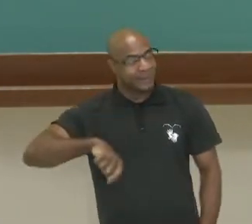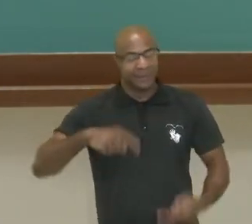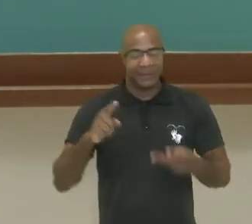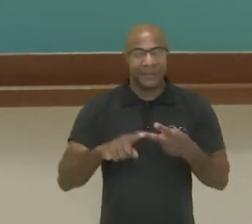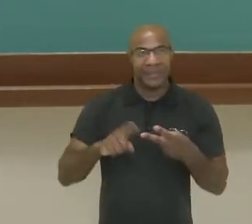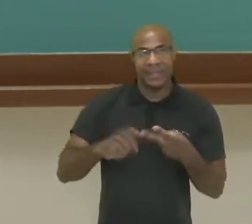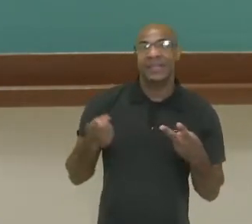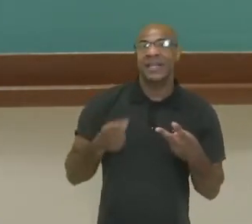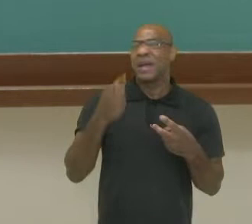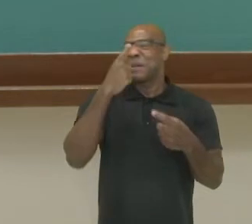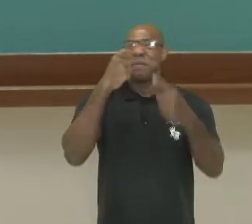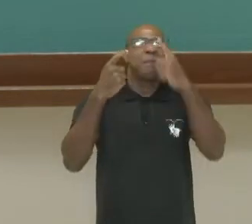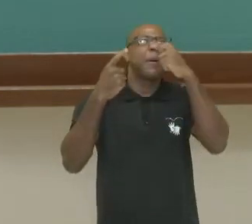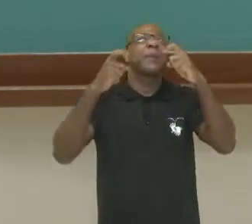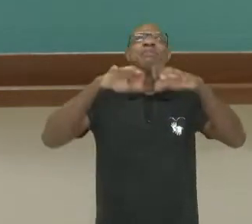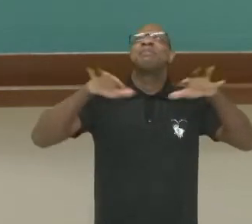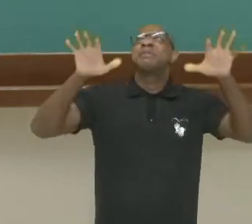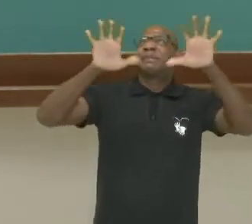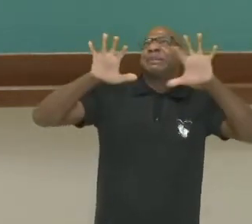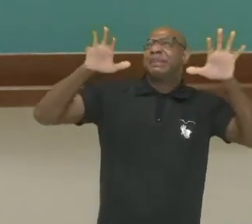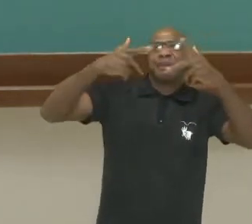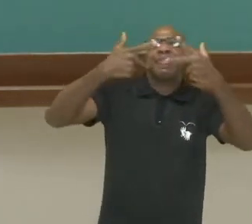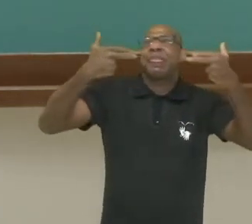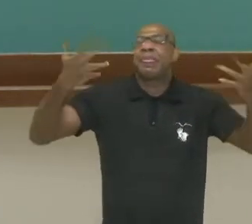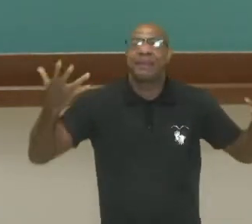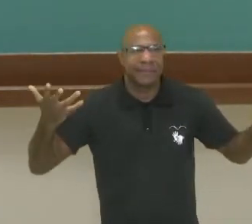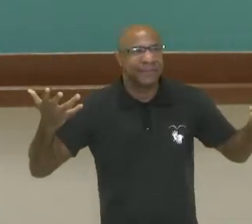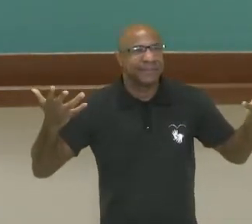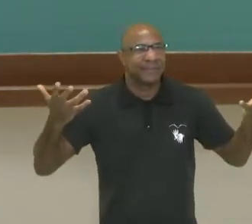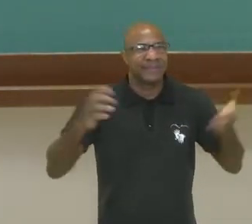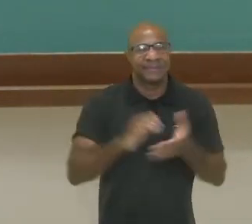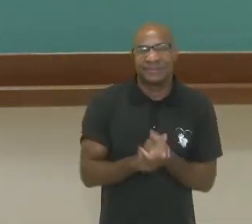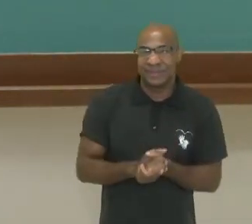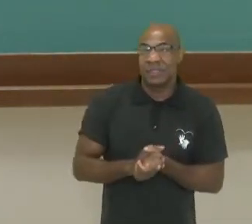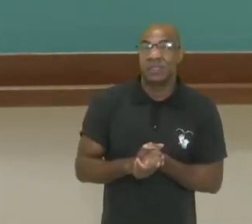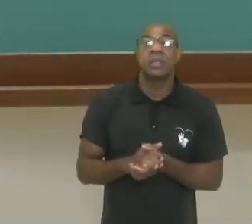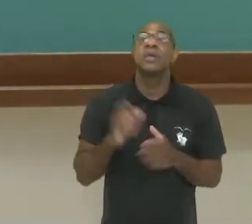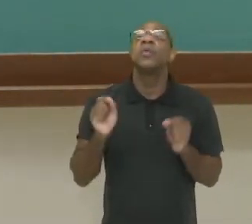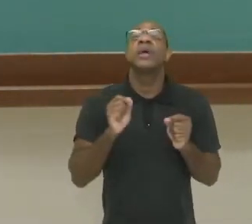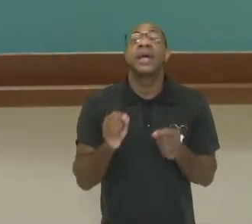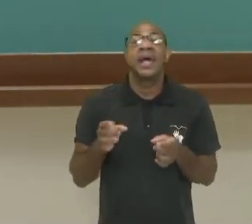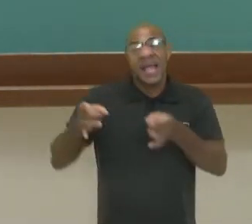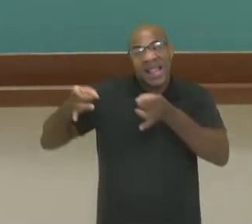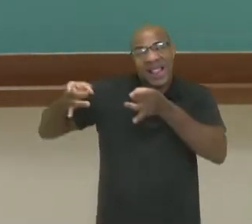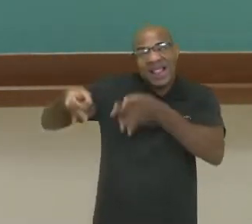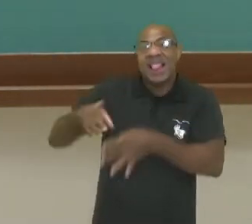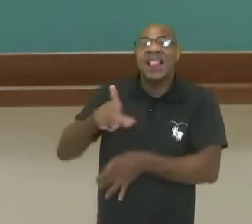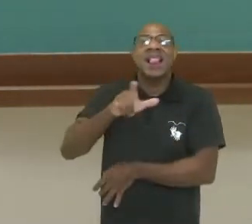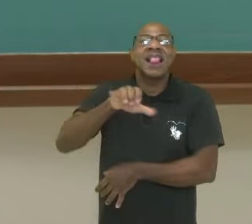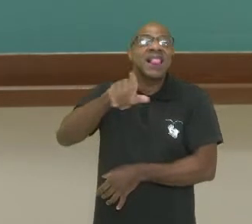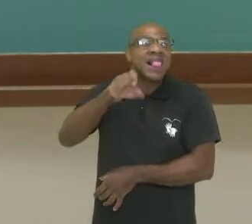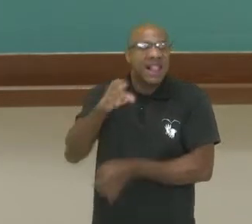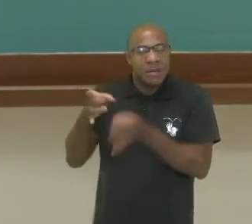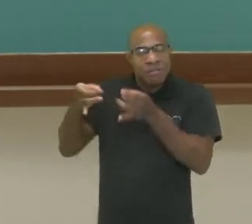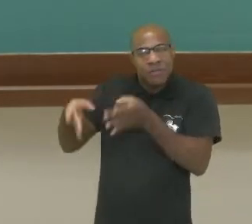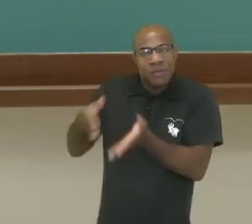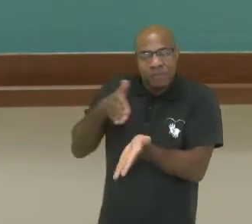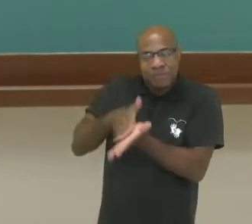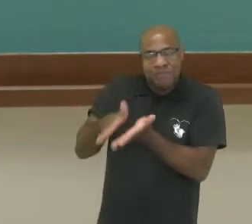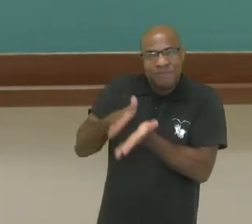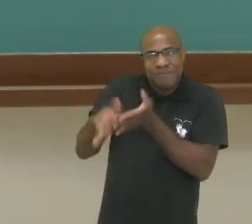da poluição, né, do destino correto às sobras, ao que você tem